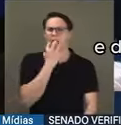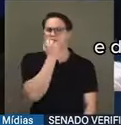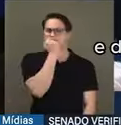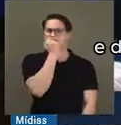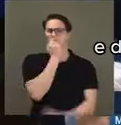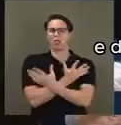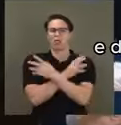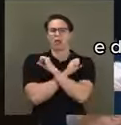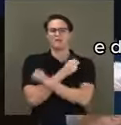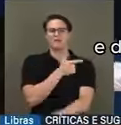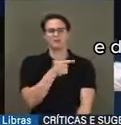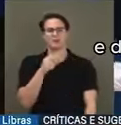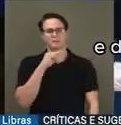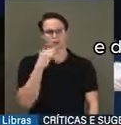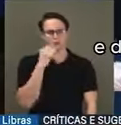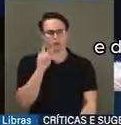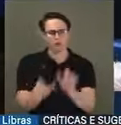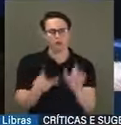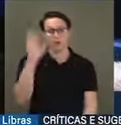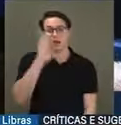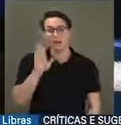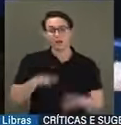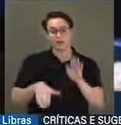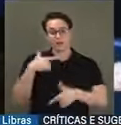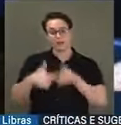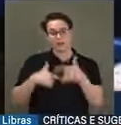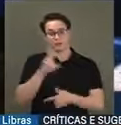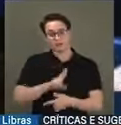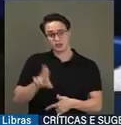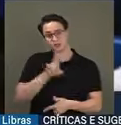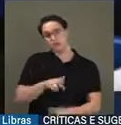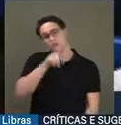22 milhões de brasileiros que ganham pão muitas vezes ali,